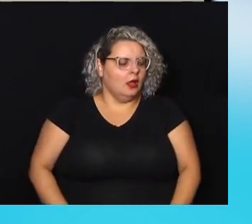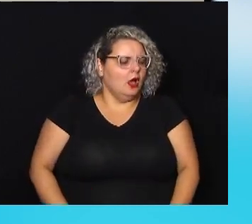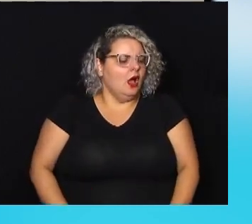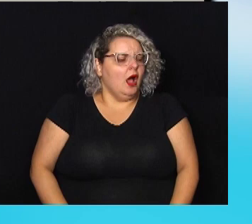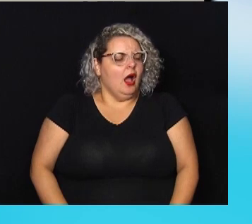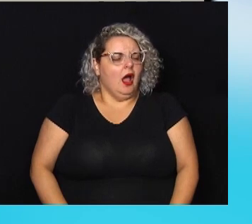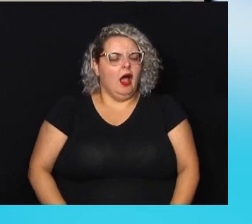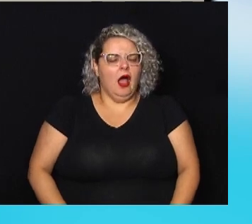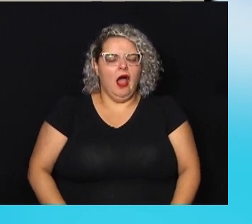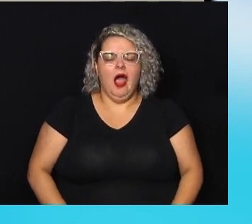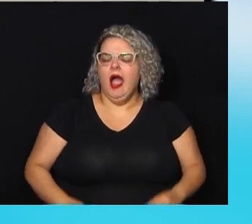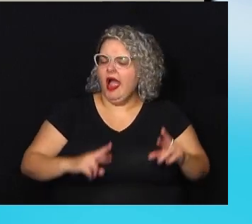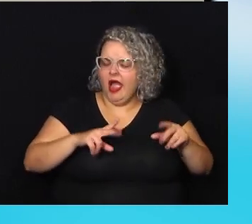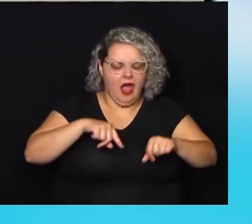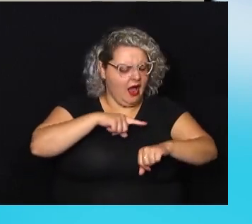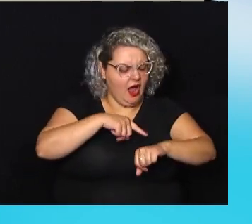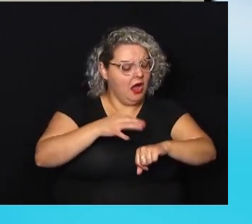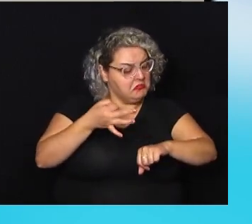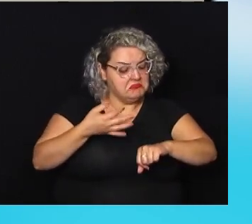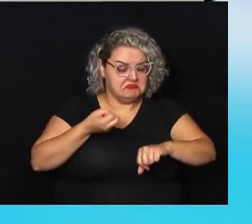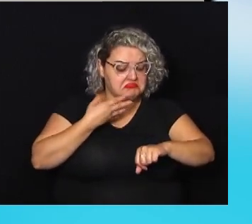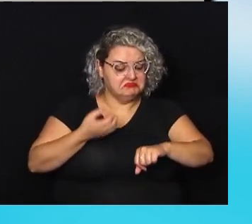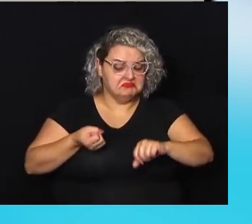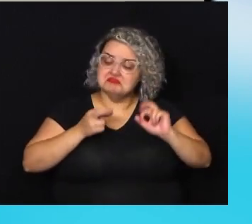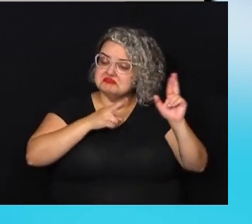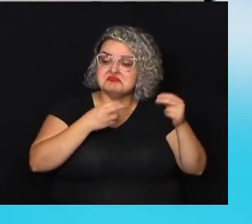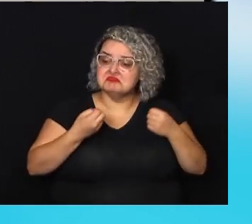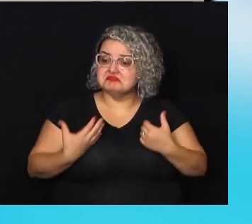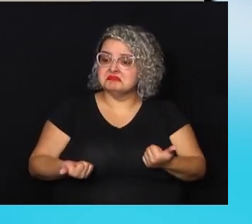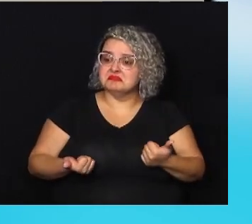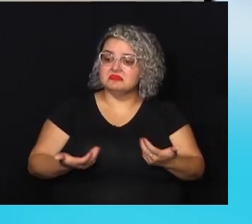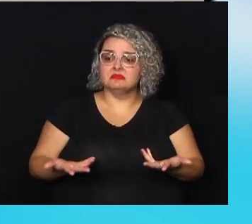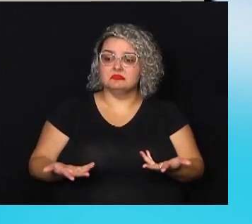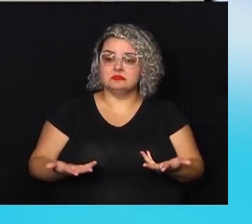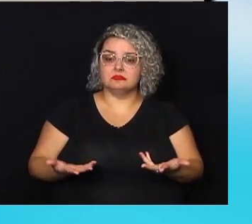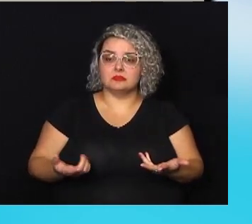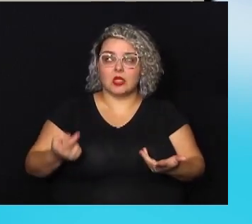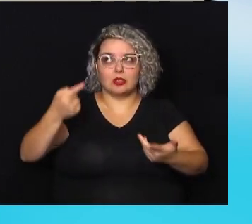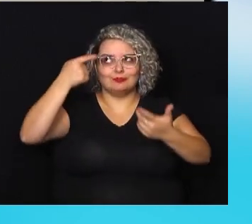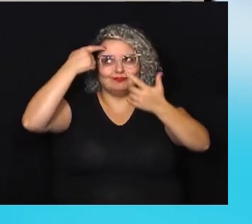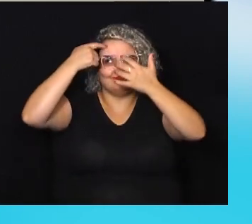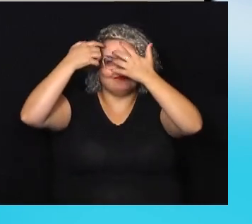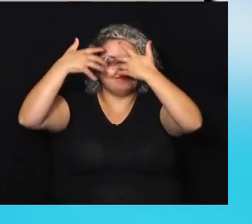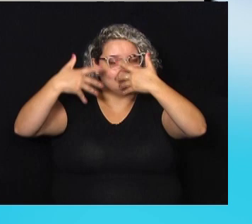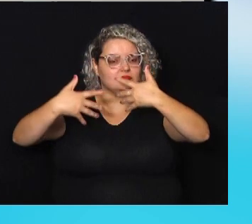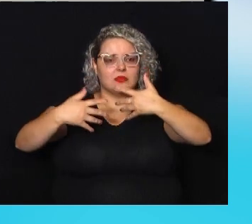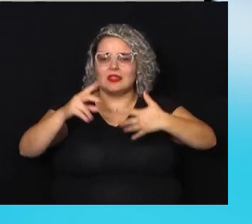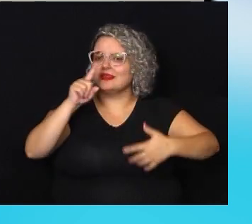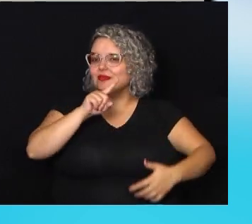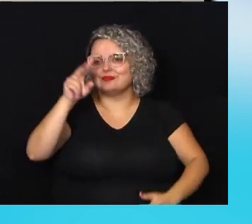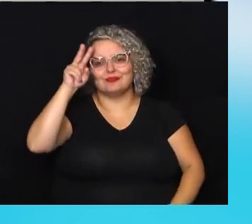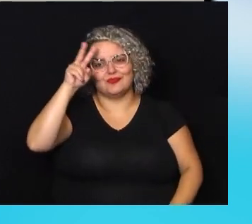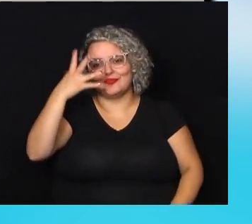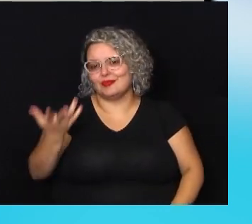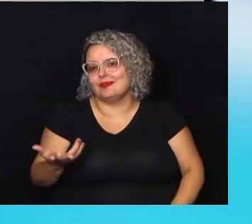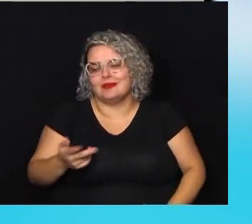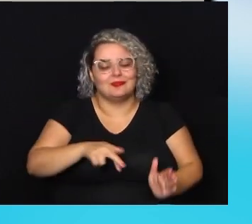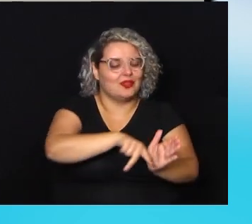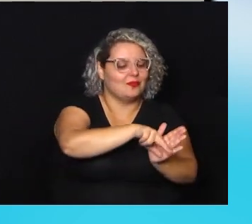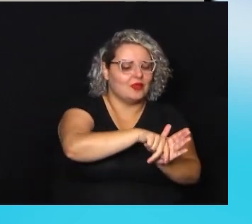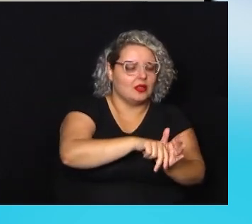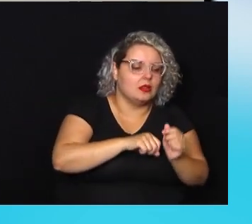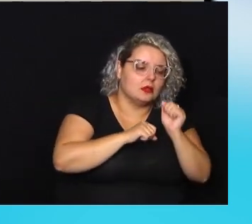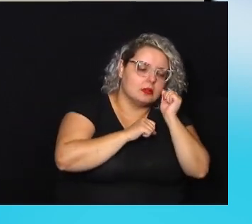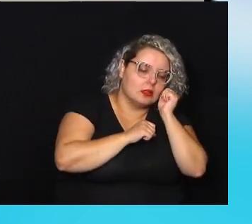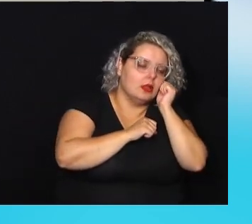se lembra. Então, pela manhã, eu não vou me lembrar desses microdespertares, porque isso acontece a nível cortical, né, do meu córtex